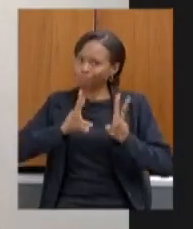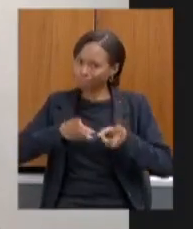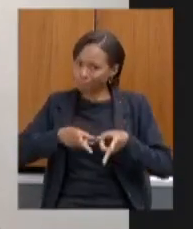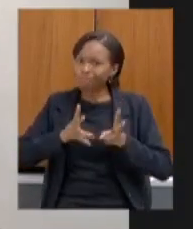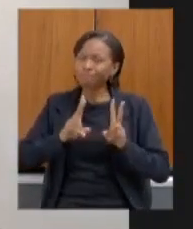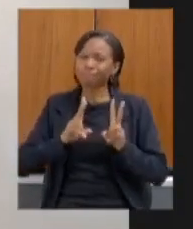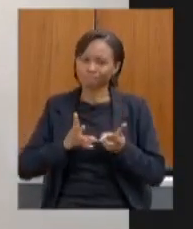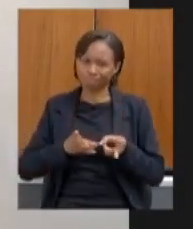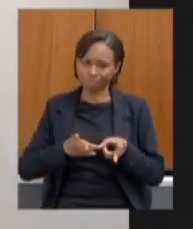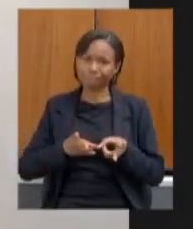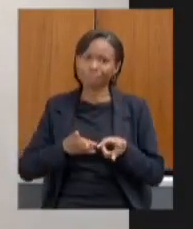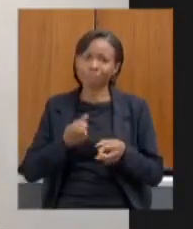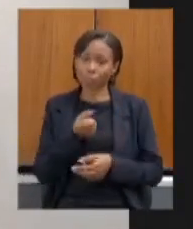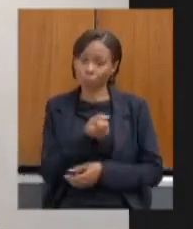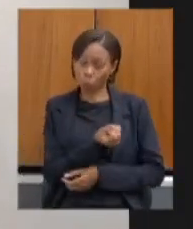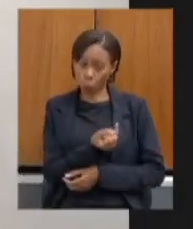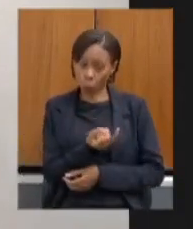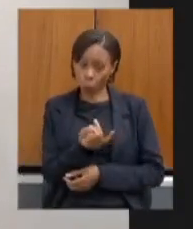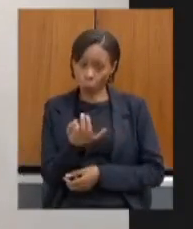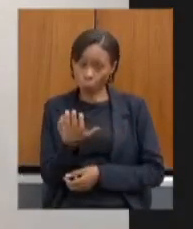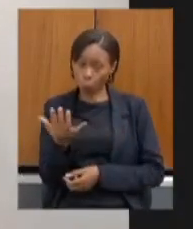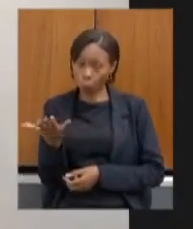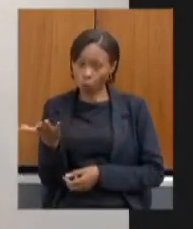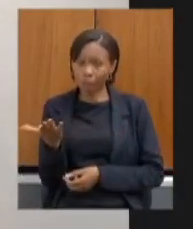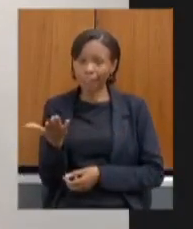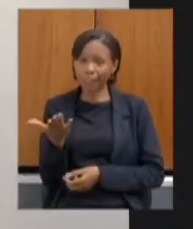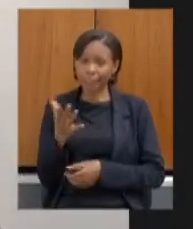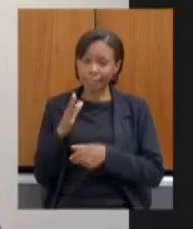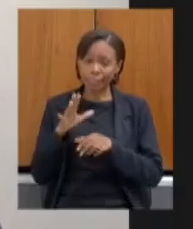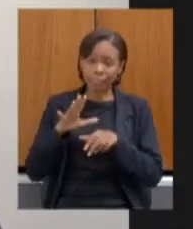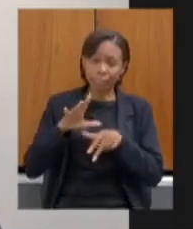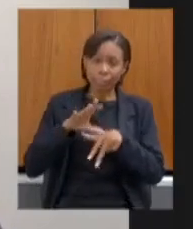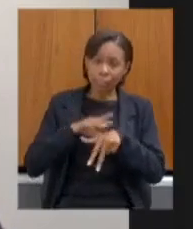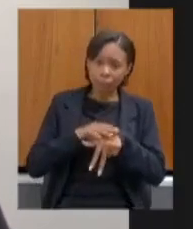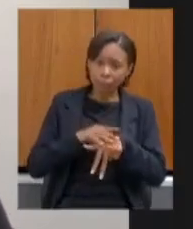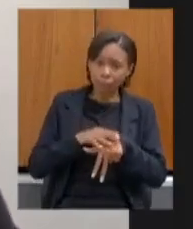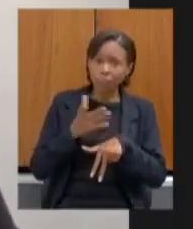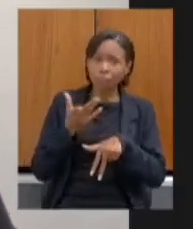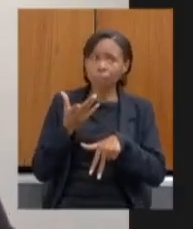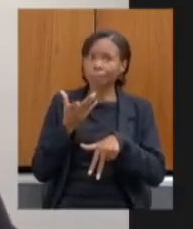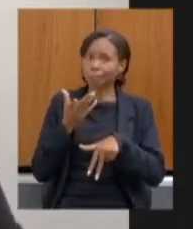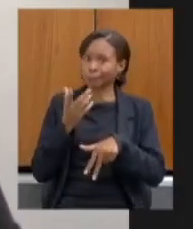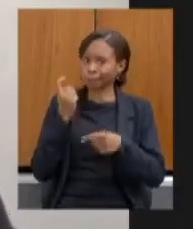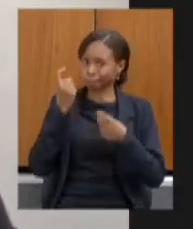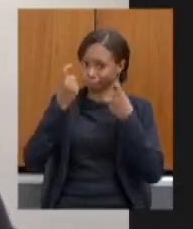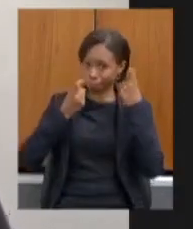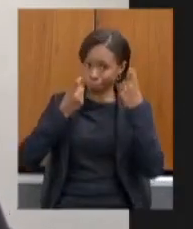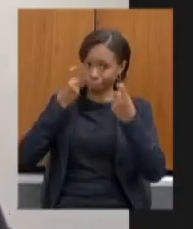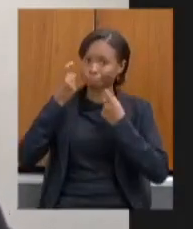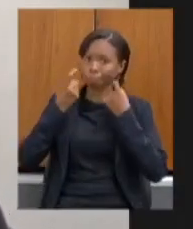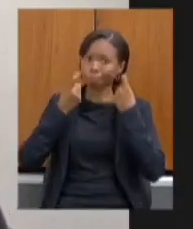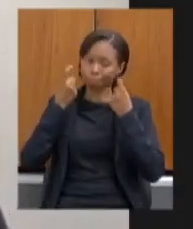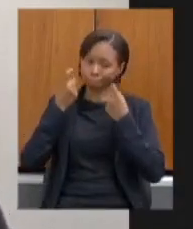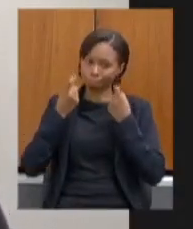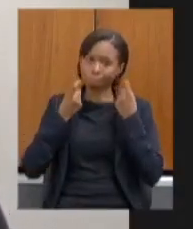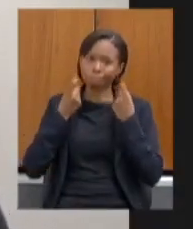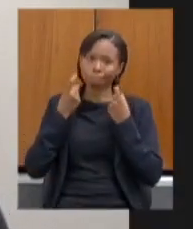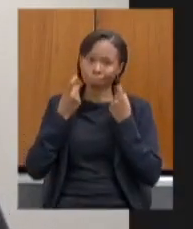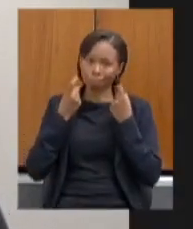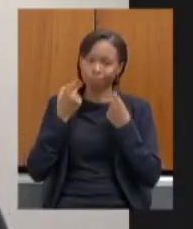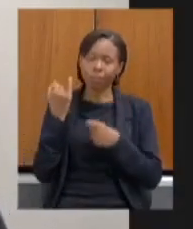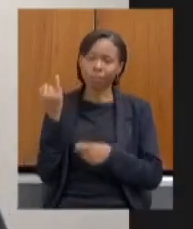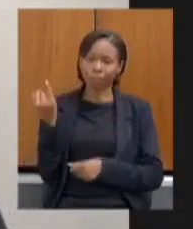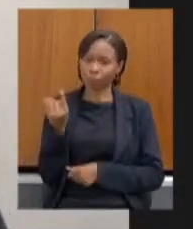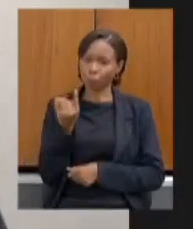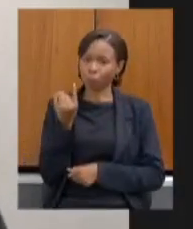os números estão preocupando a todos nós e é importante